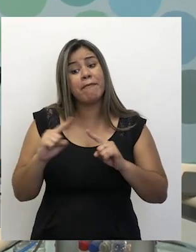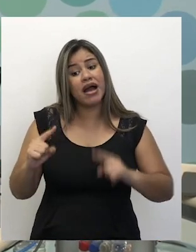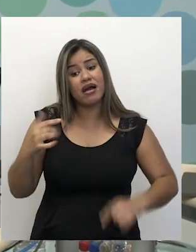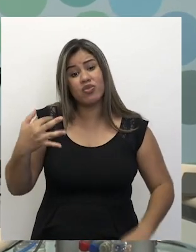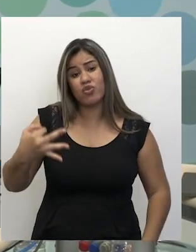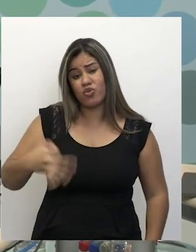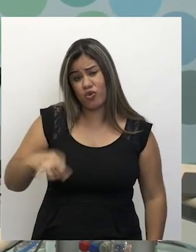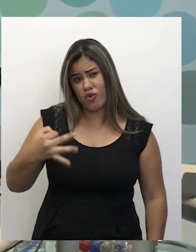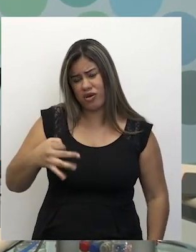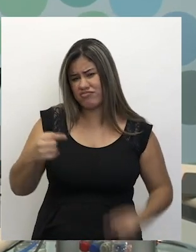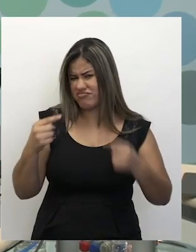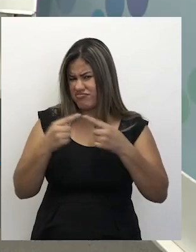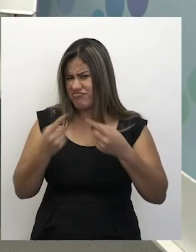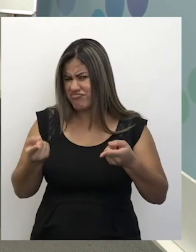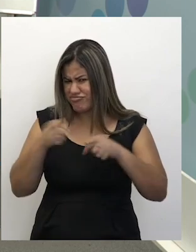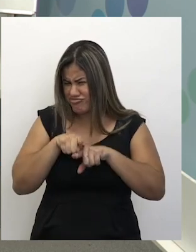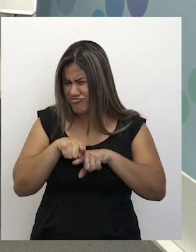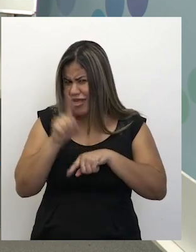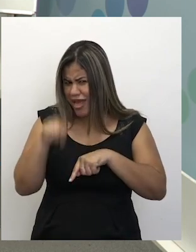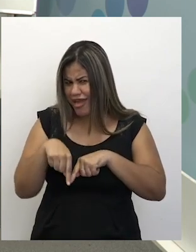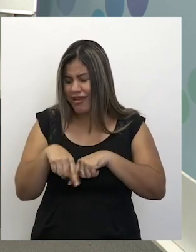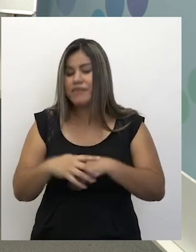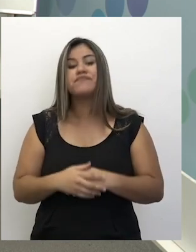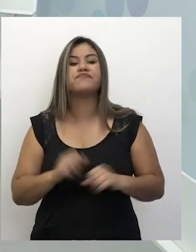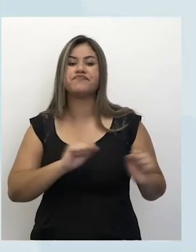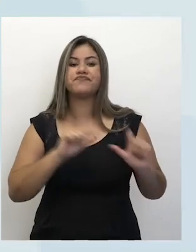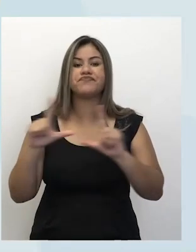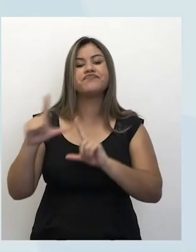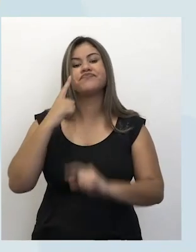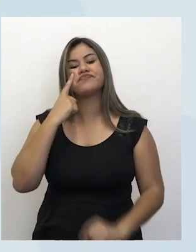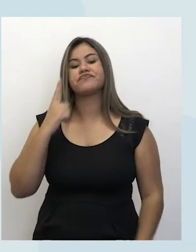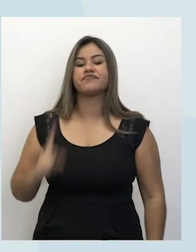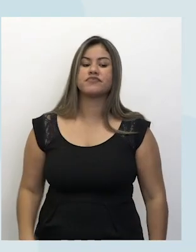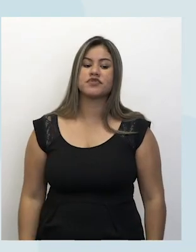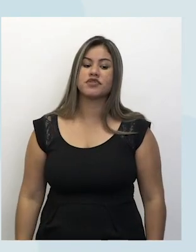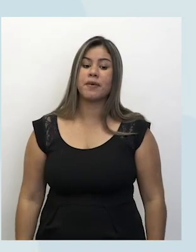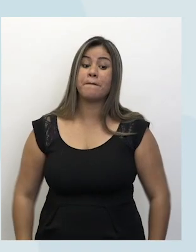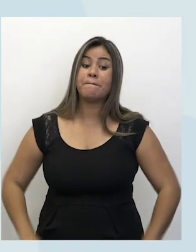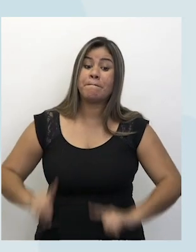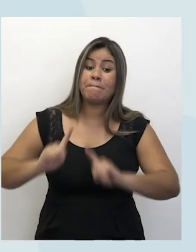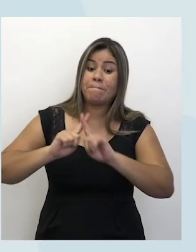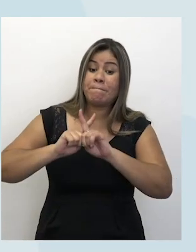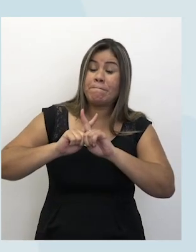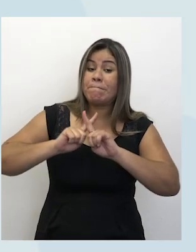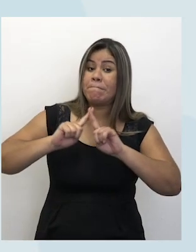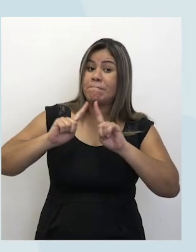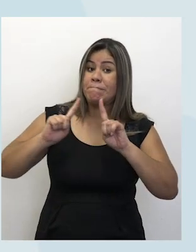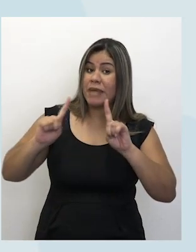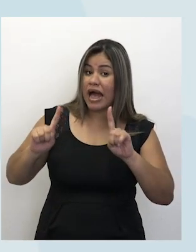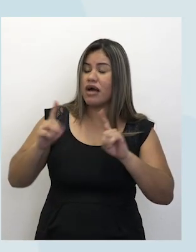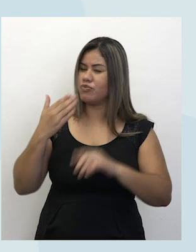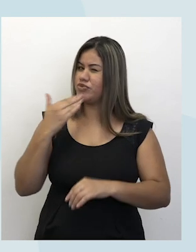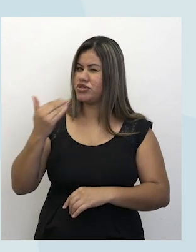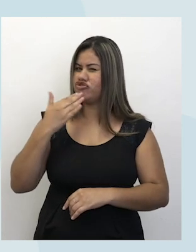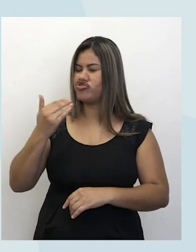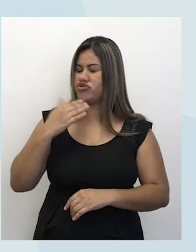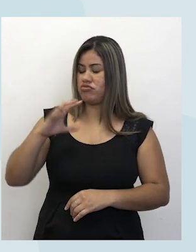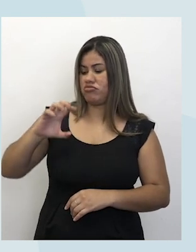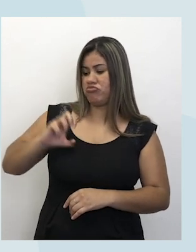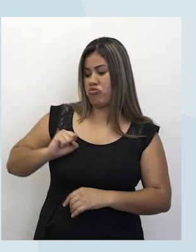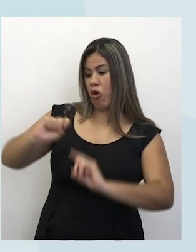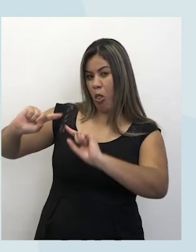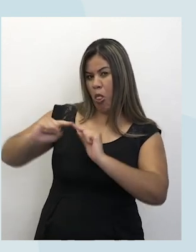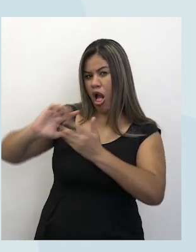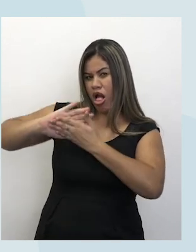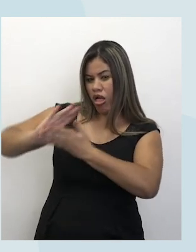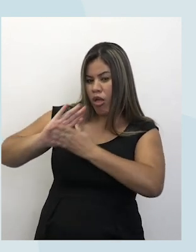essa contradição Professor vamos ver na tela mas embora eu tô pedindo por favor me fazer sofrer porque eu não tenho medo